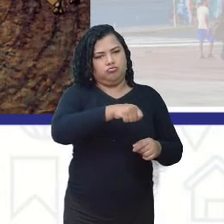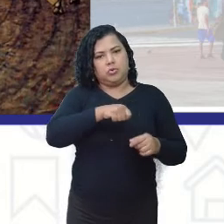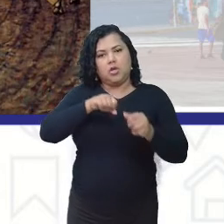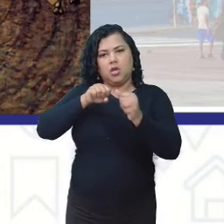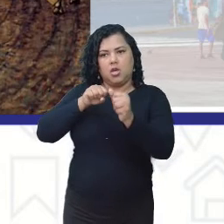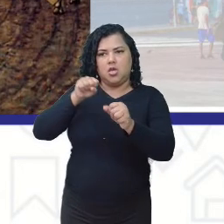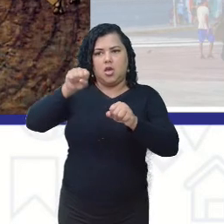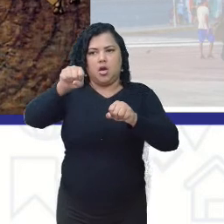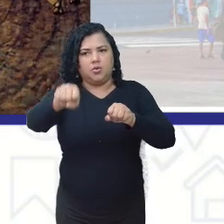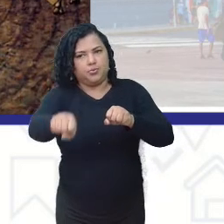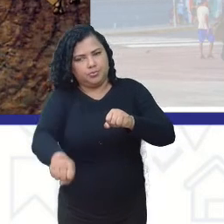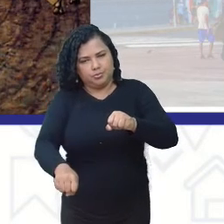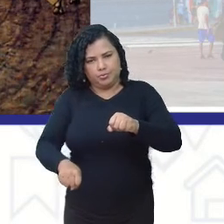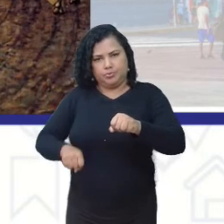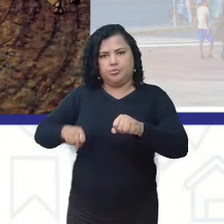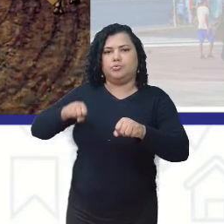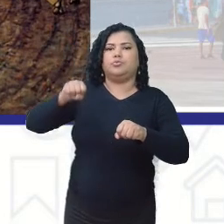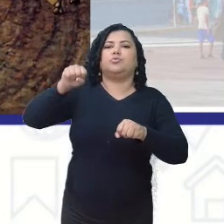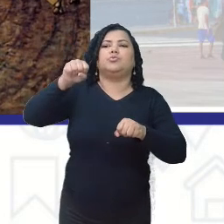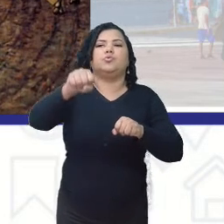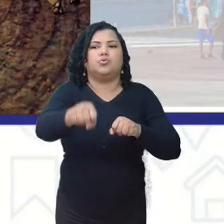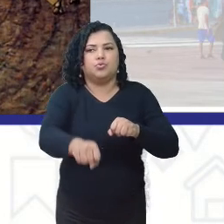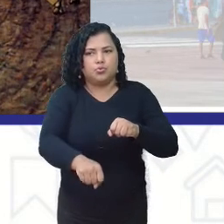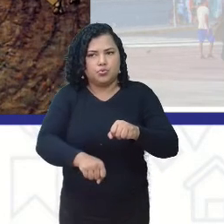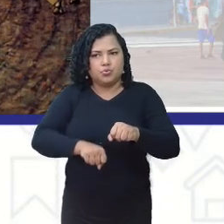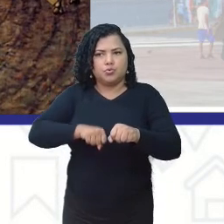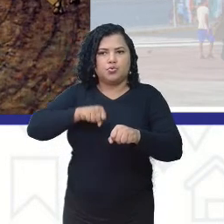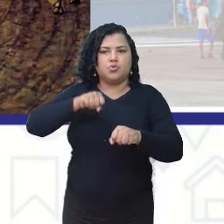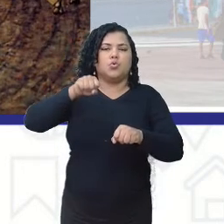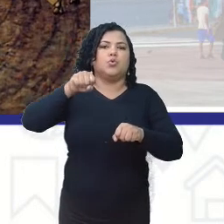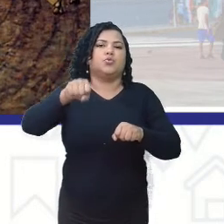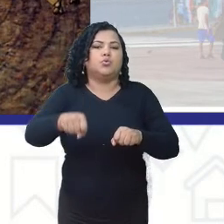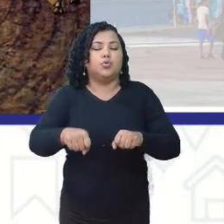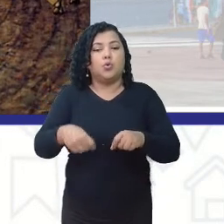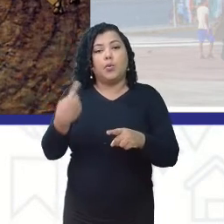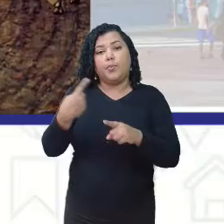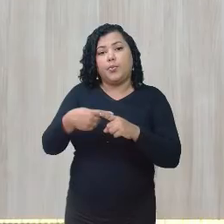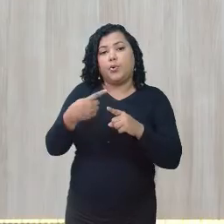seja, os bois ou os escravos, né, eles giravam, né,